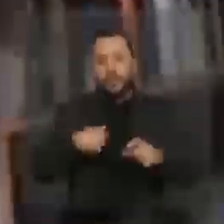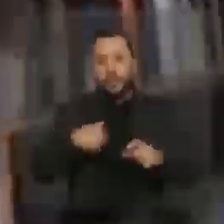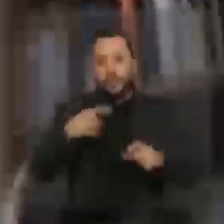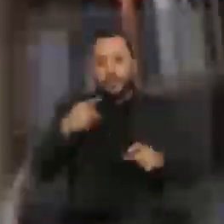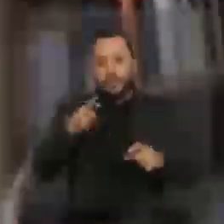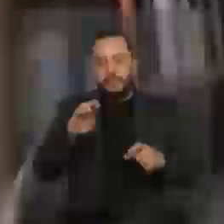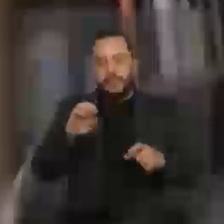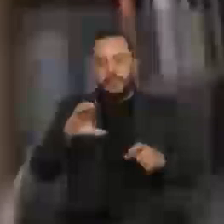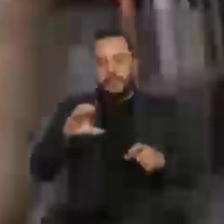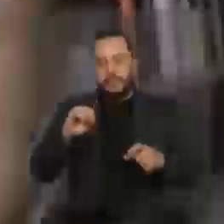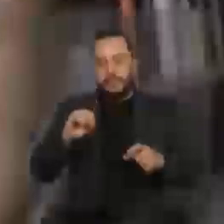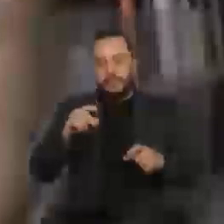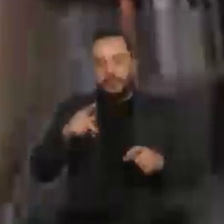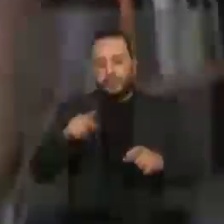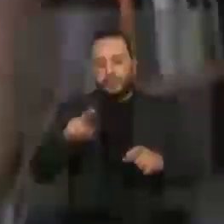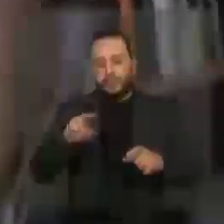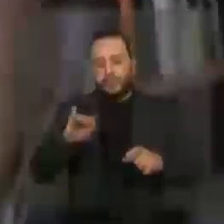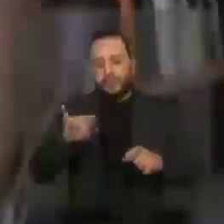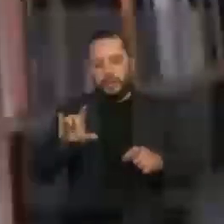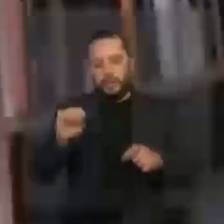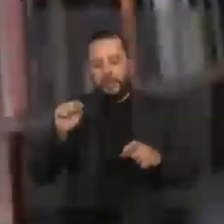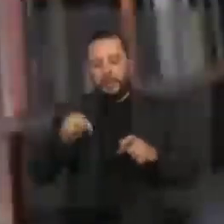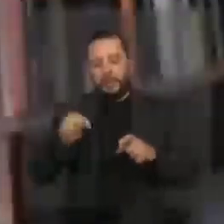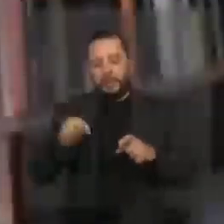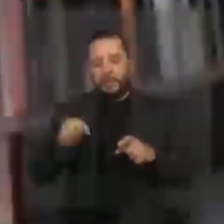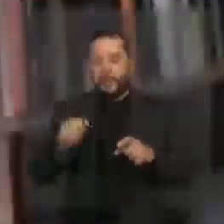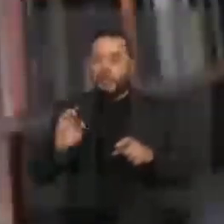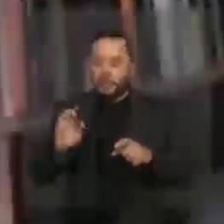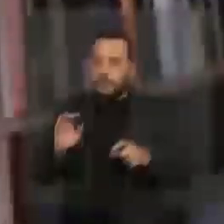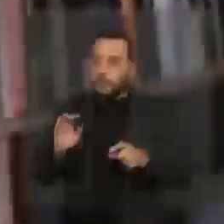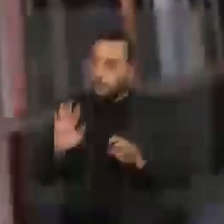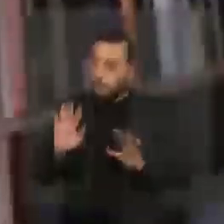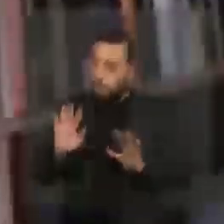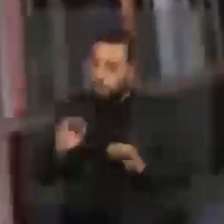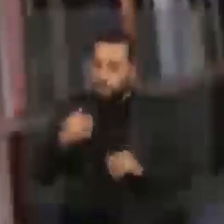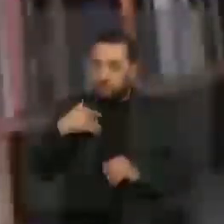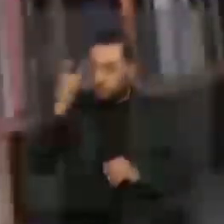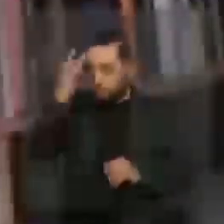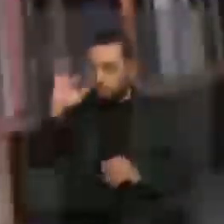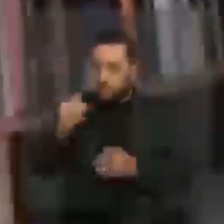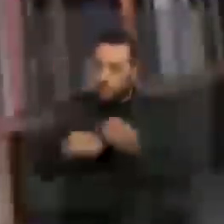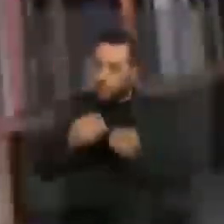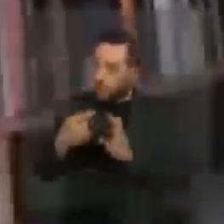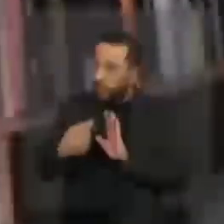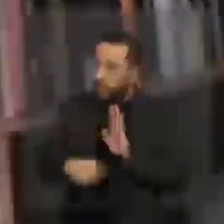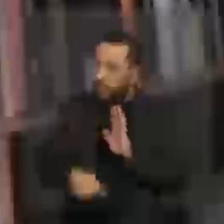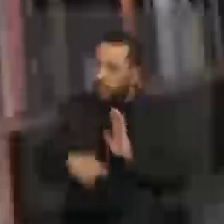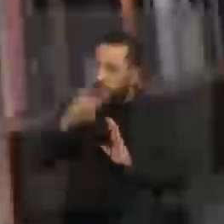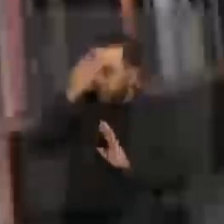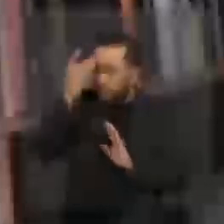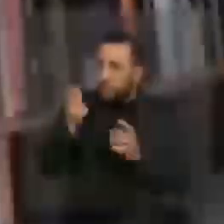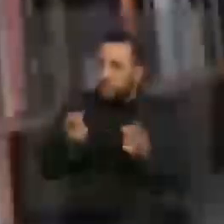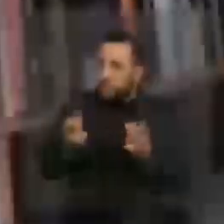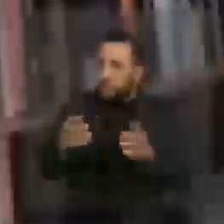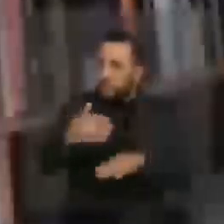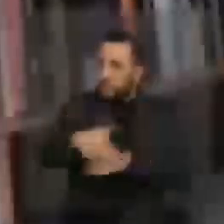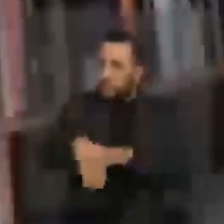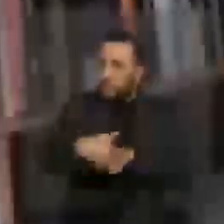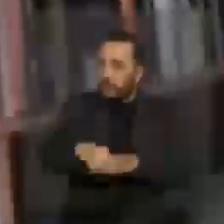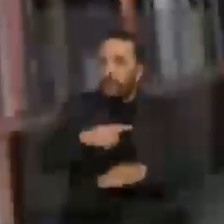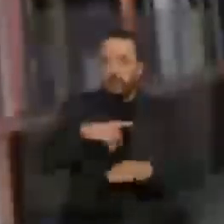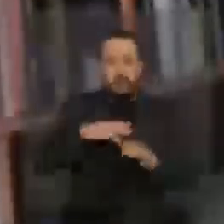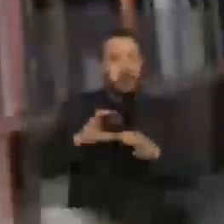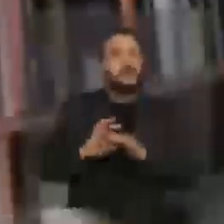Então, ou eu me engano, ou do jeito como está a redação, os ambulantes que tiveram